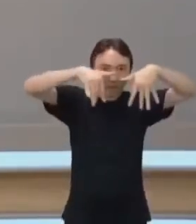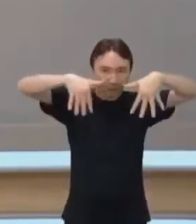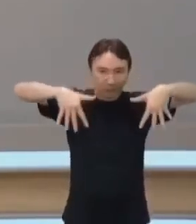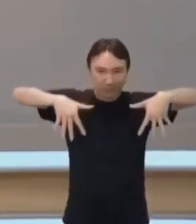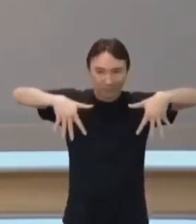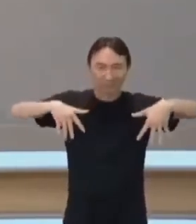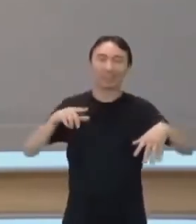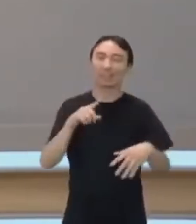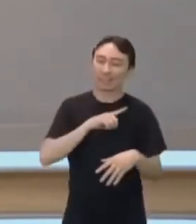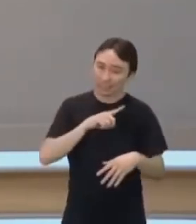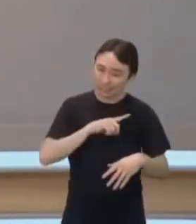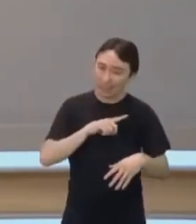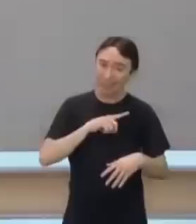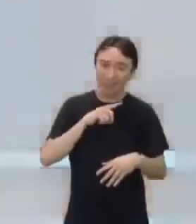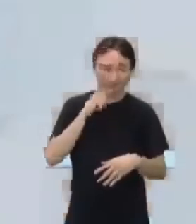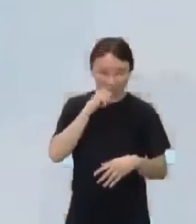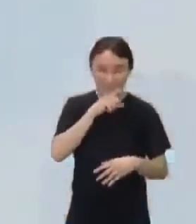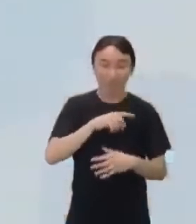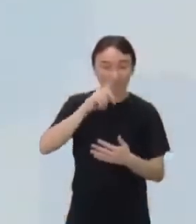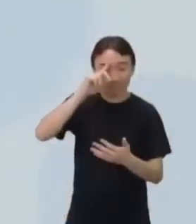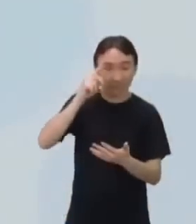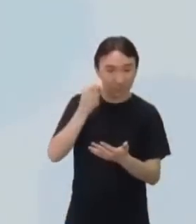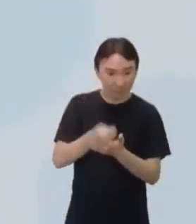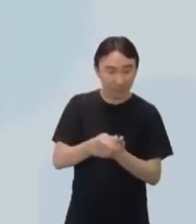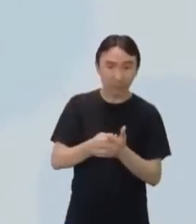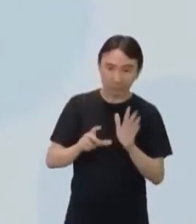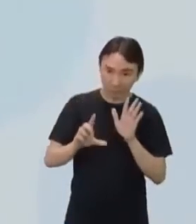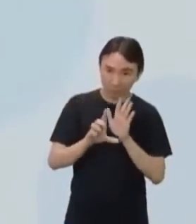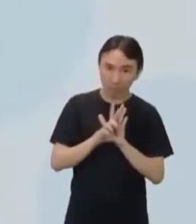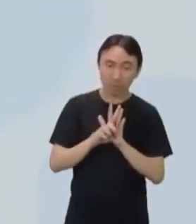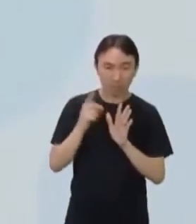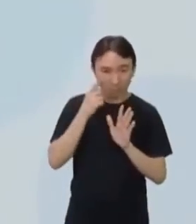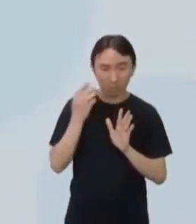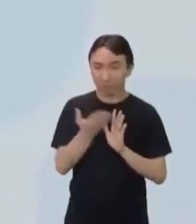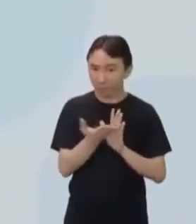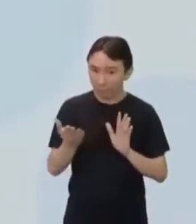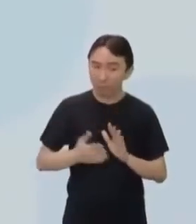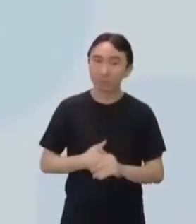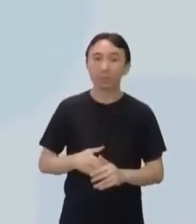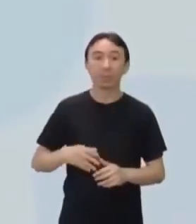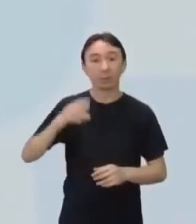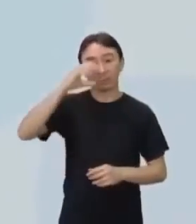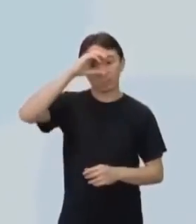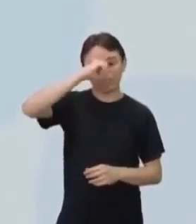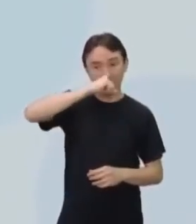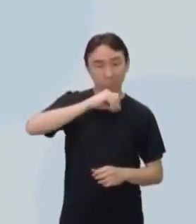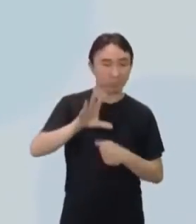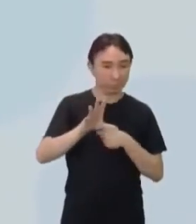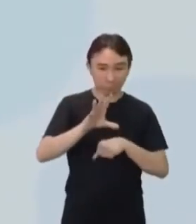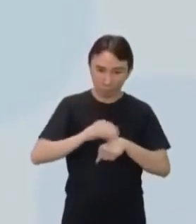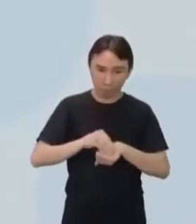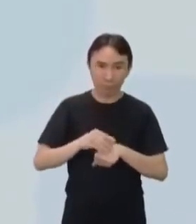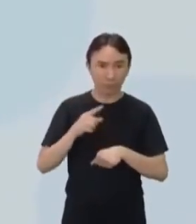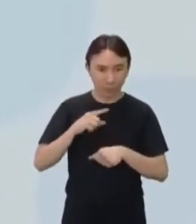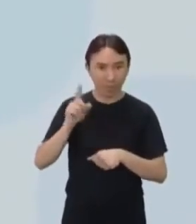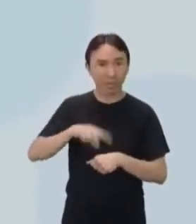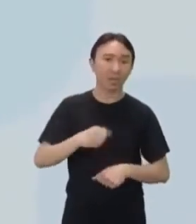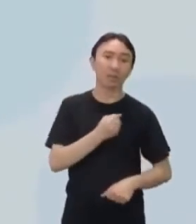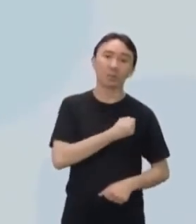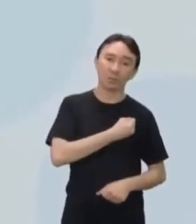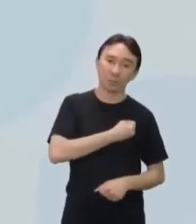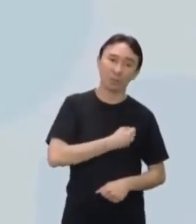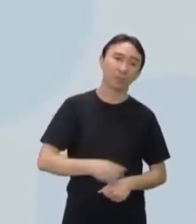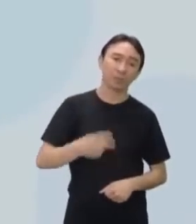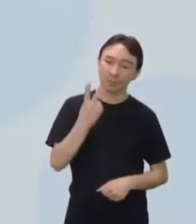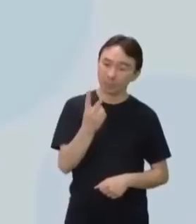uma portaria, tá, que é importante que todos nós estejamos apropriados, que é a portaria de número 250, foi